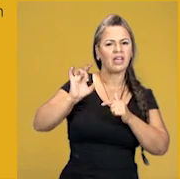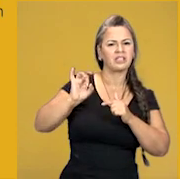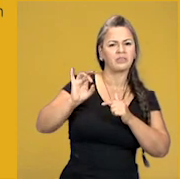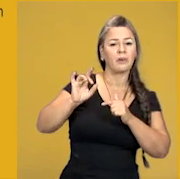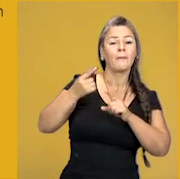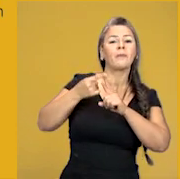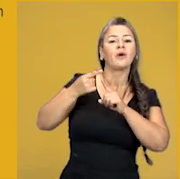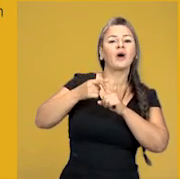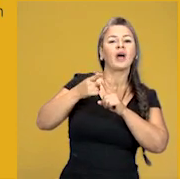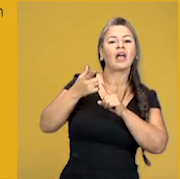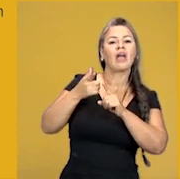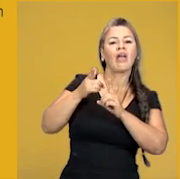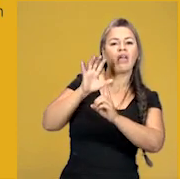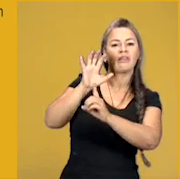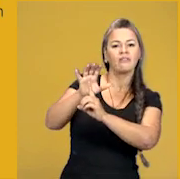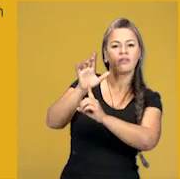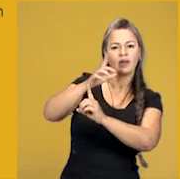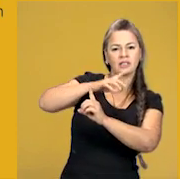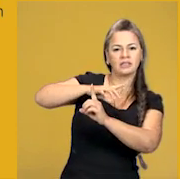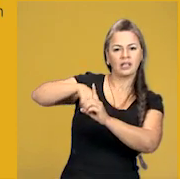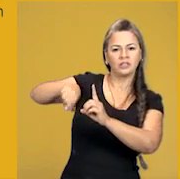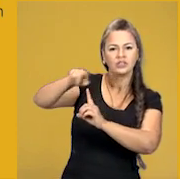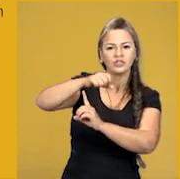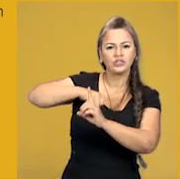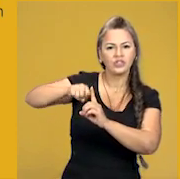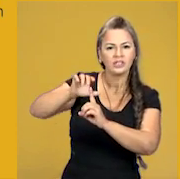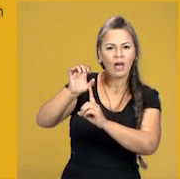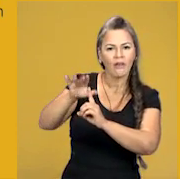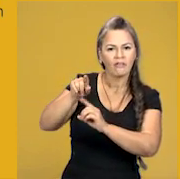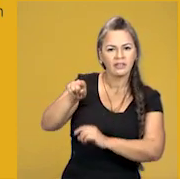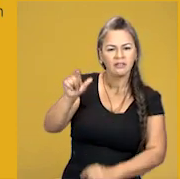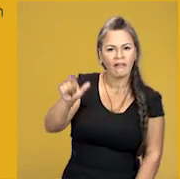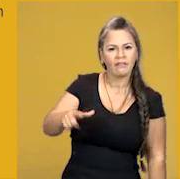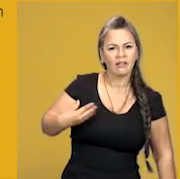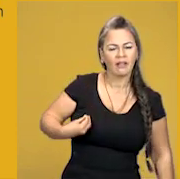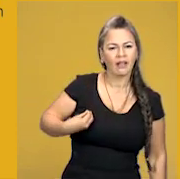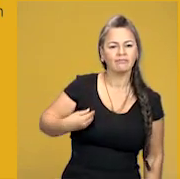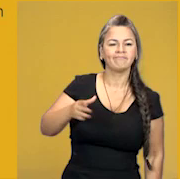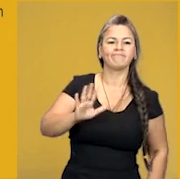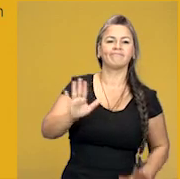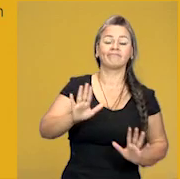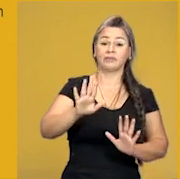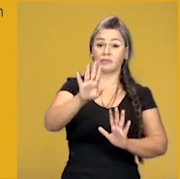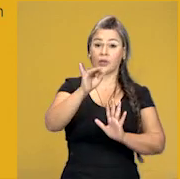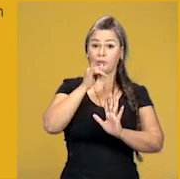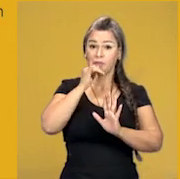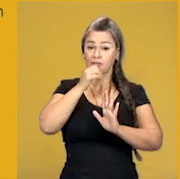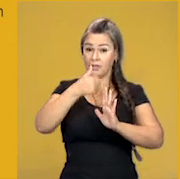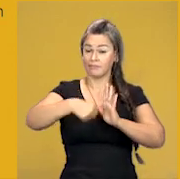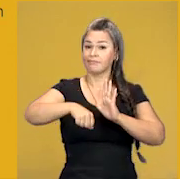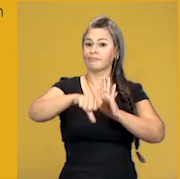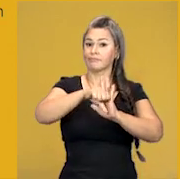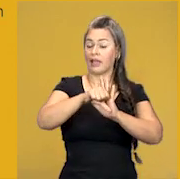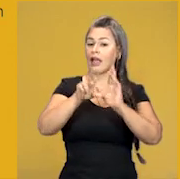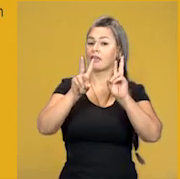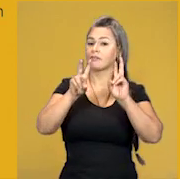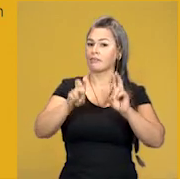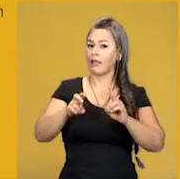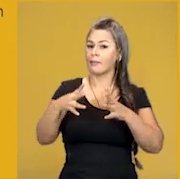social. A criminalidade é um problema complexo e, geralmente, problemas complexos